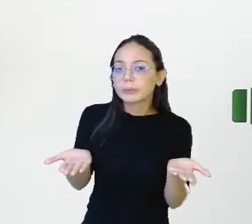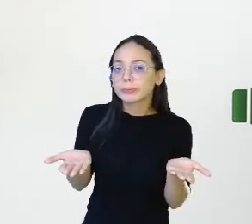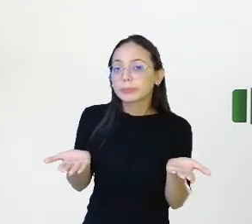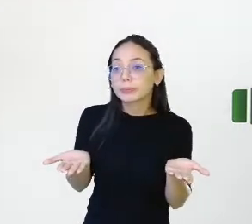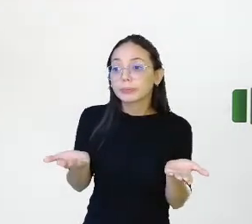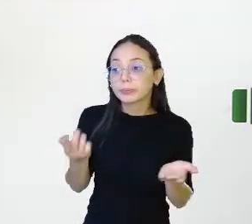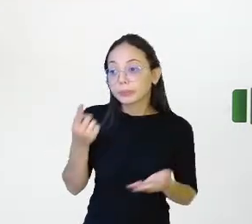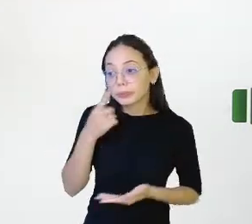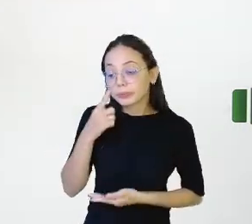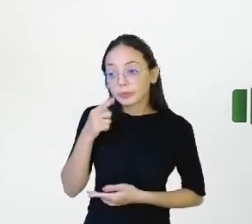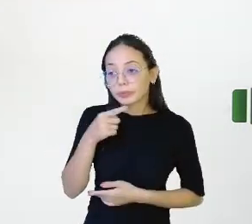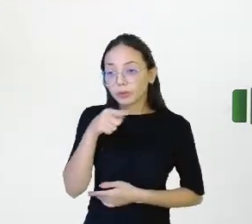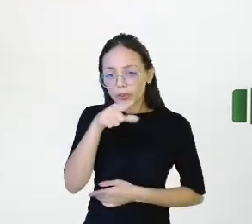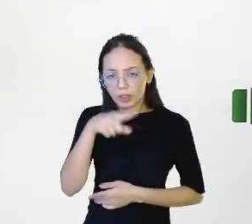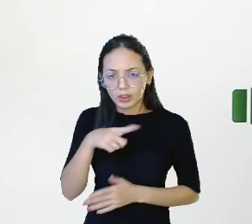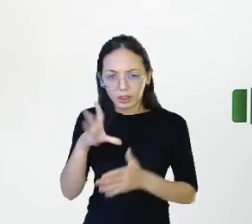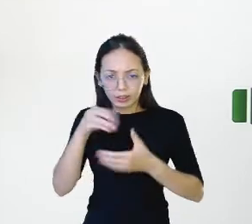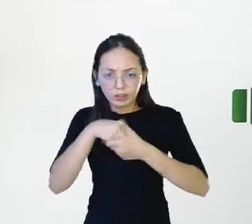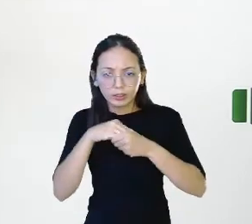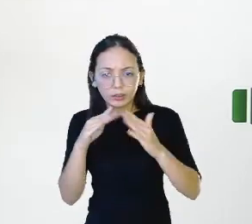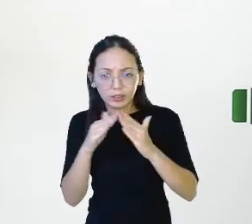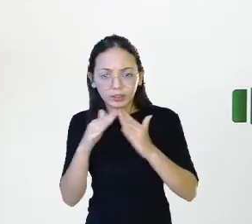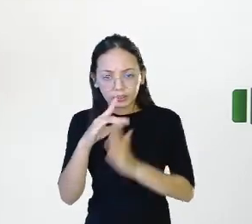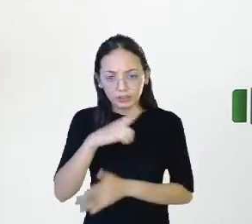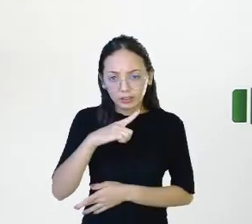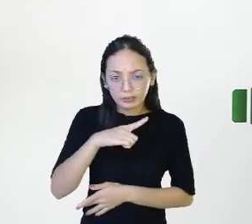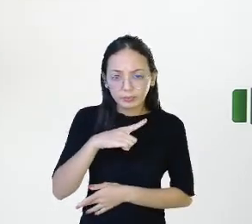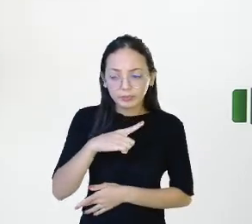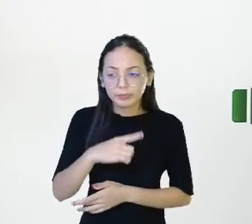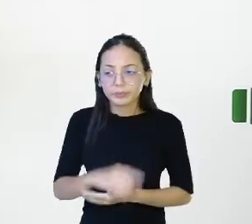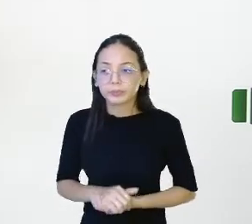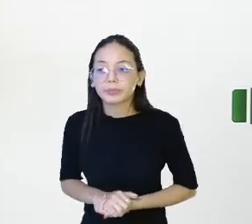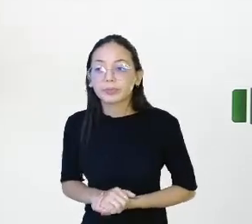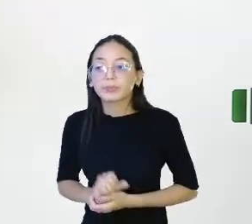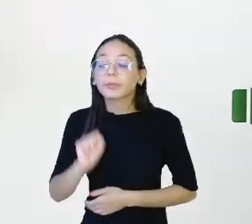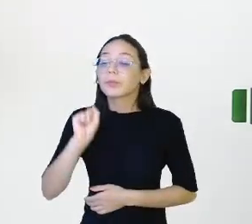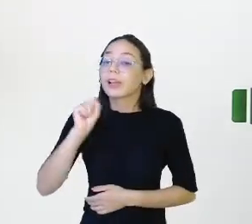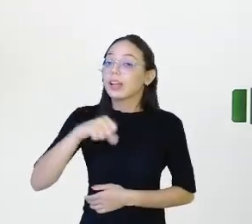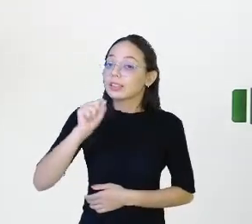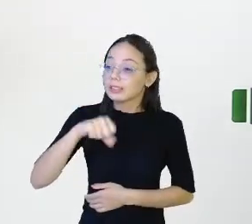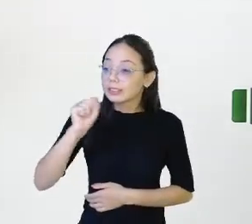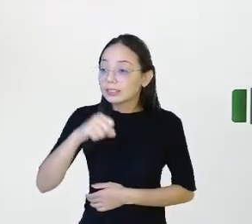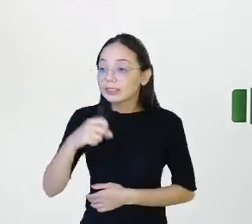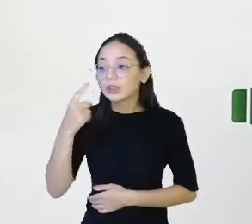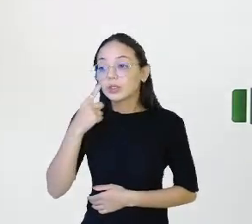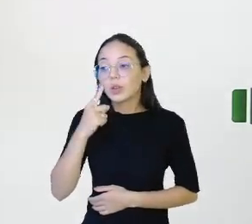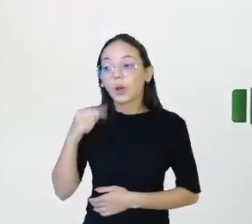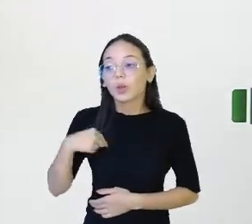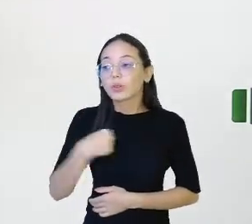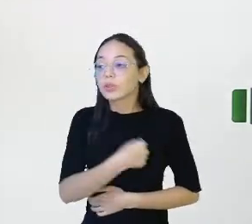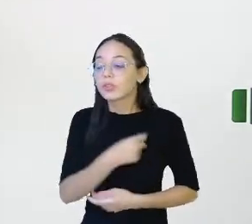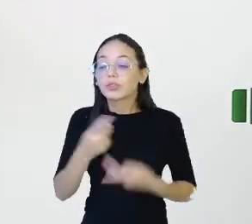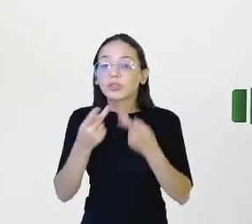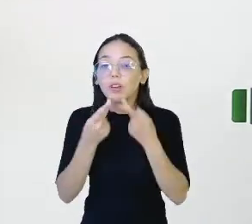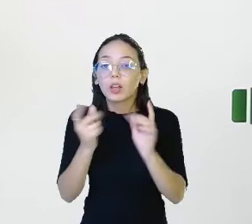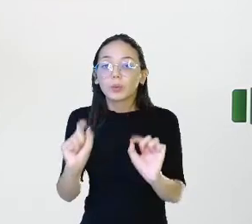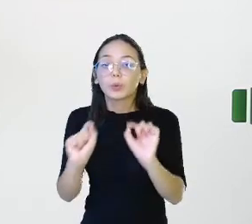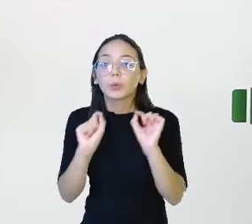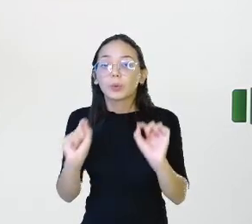Você tem uma dessa na sua casa? Isso mesmo. Nós estamos falando